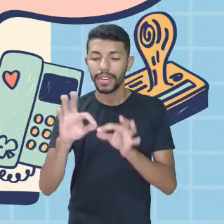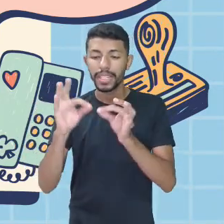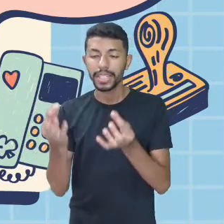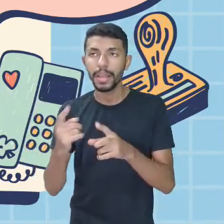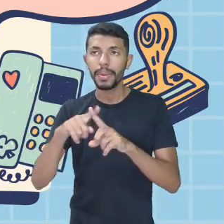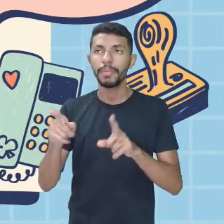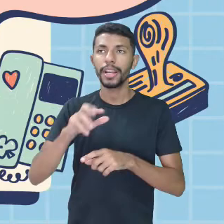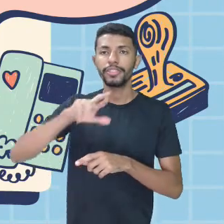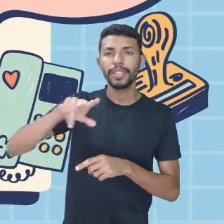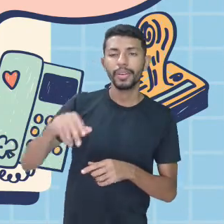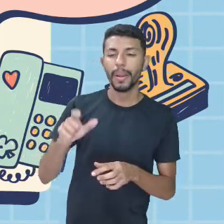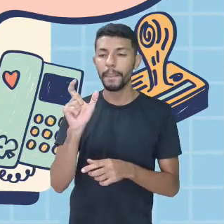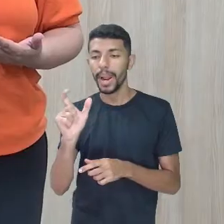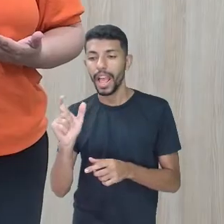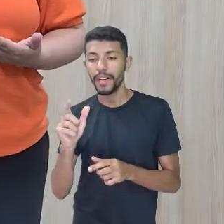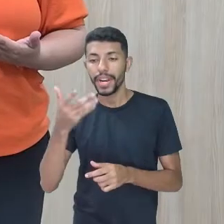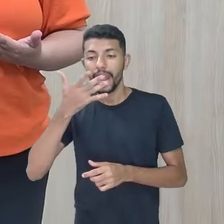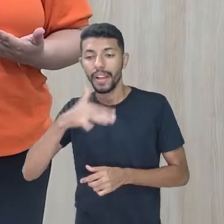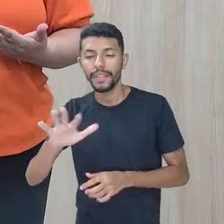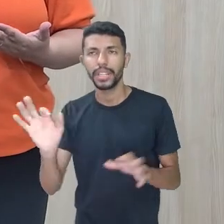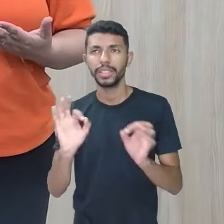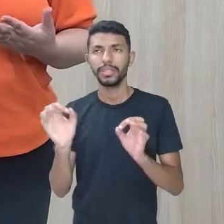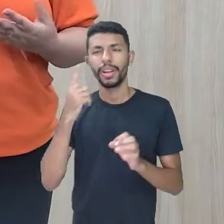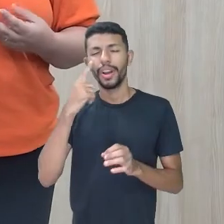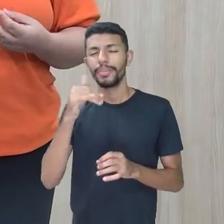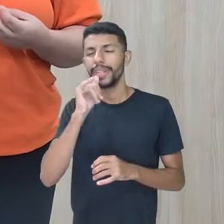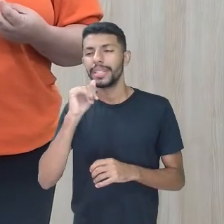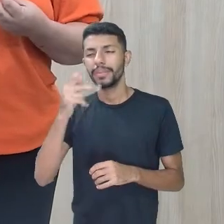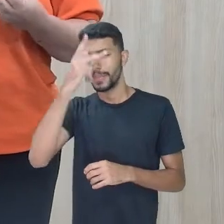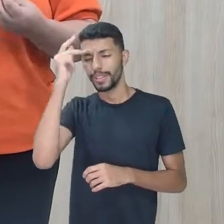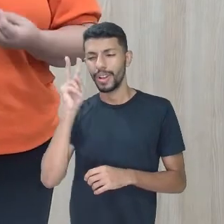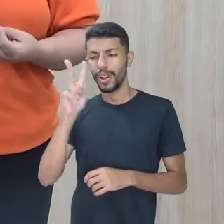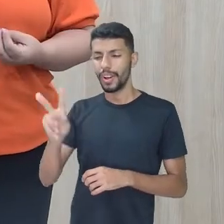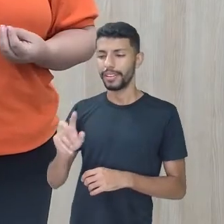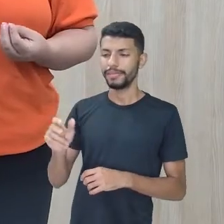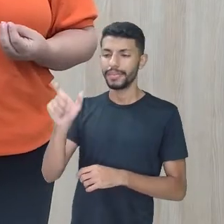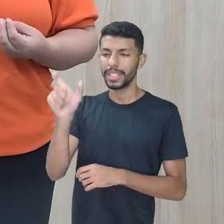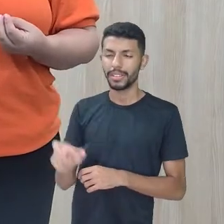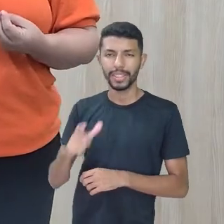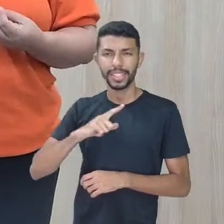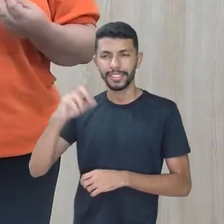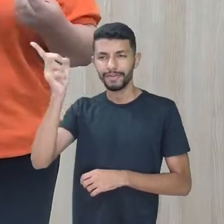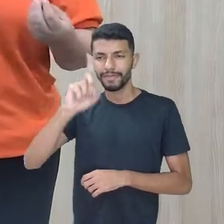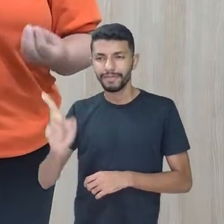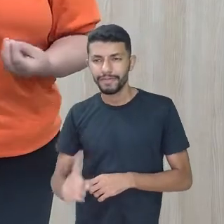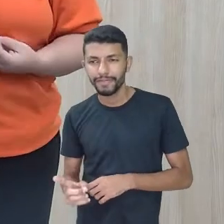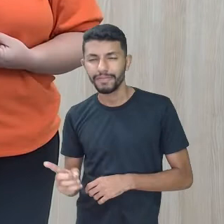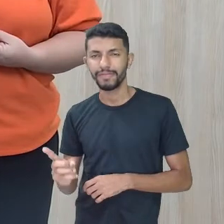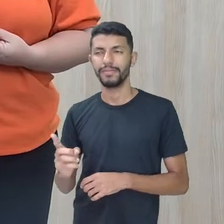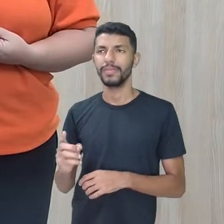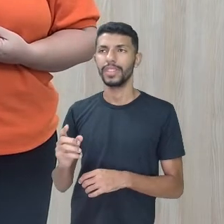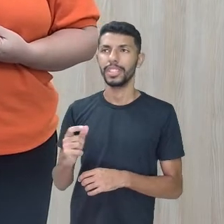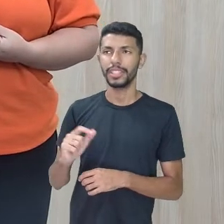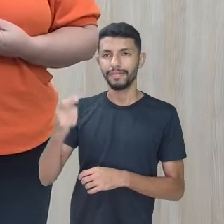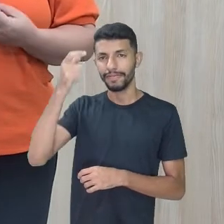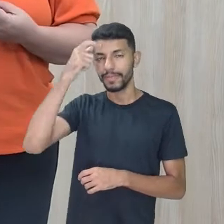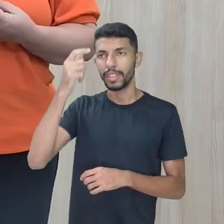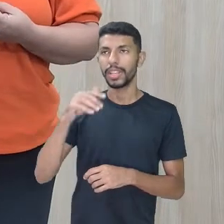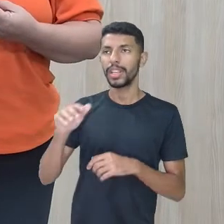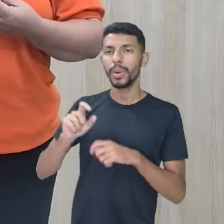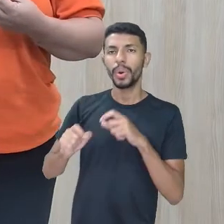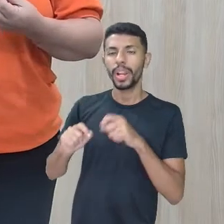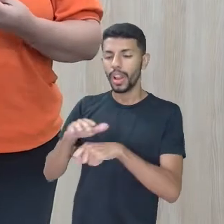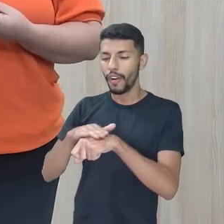pessoa com a deficiência intelectual, não é? E conversar com ela como conversam com crianças.